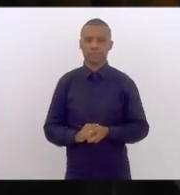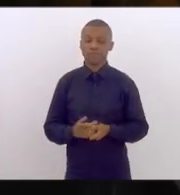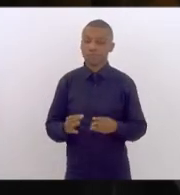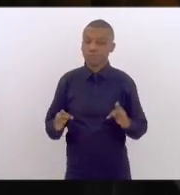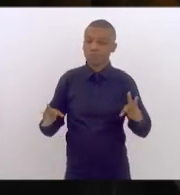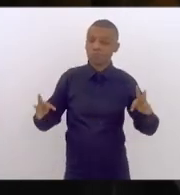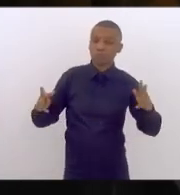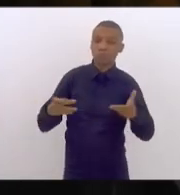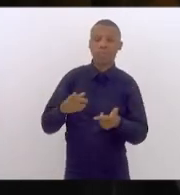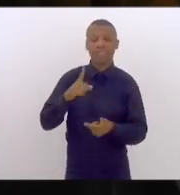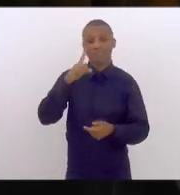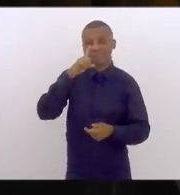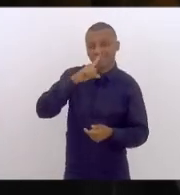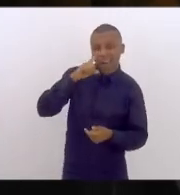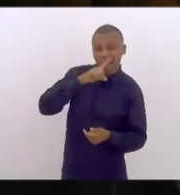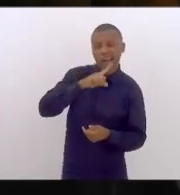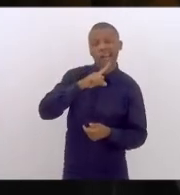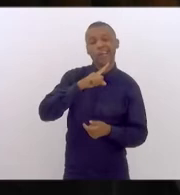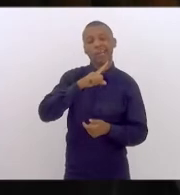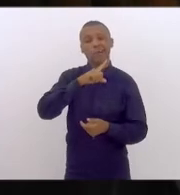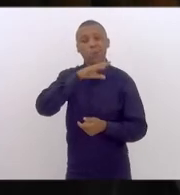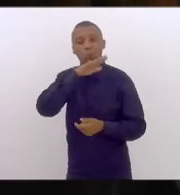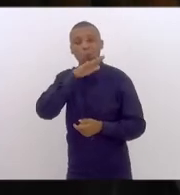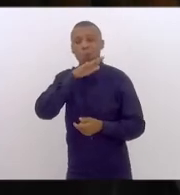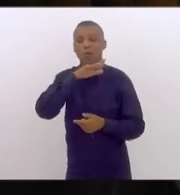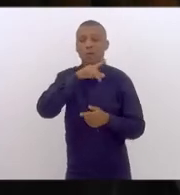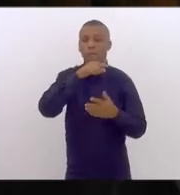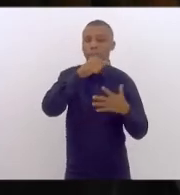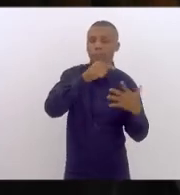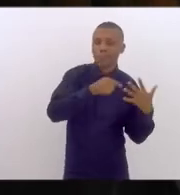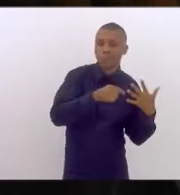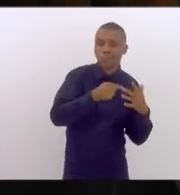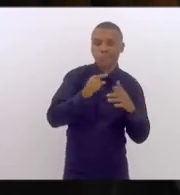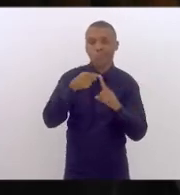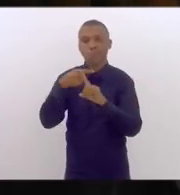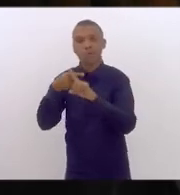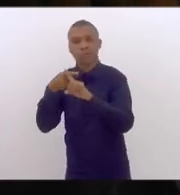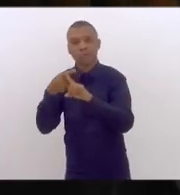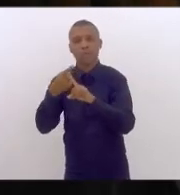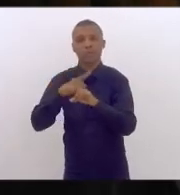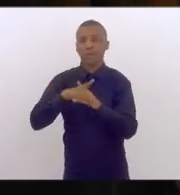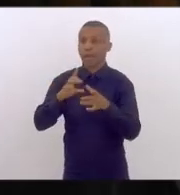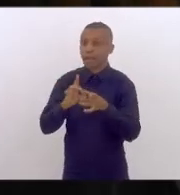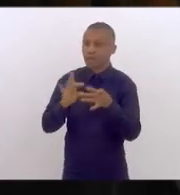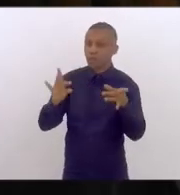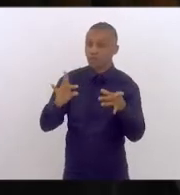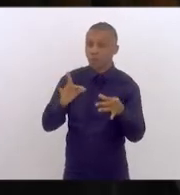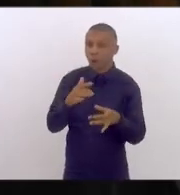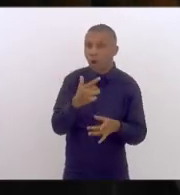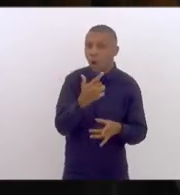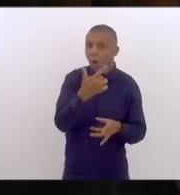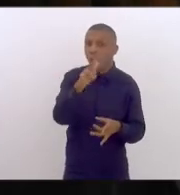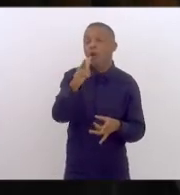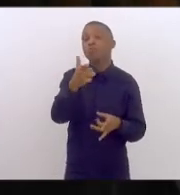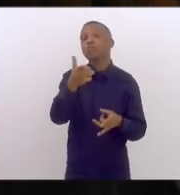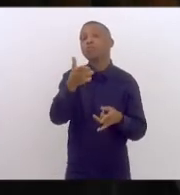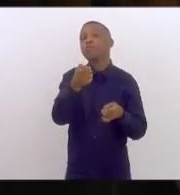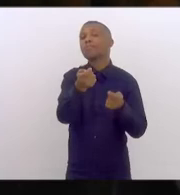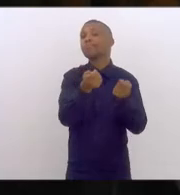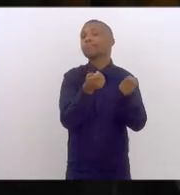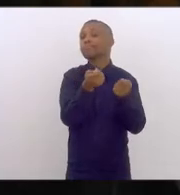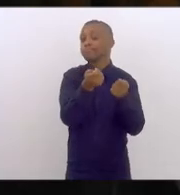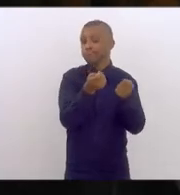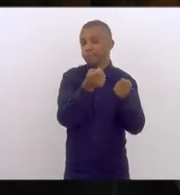que possa ter a democracia não há nenhum regime melhor do que